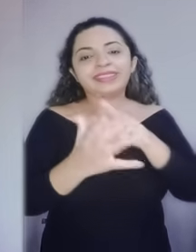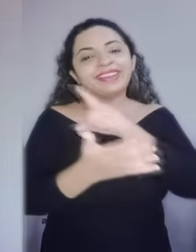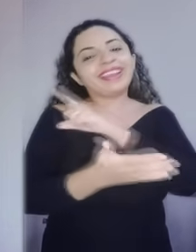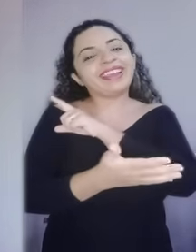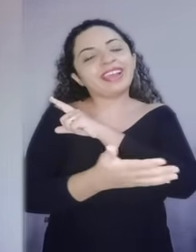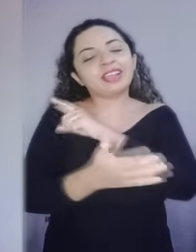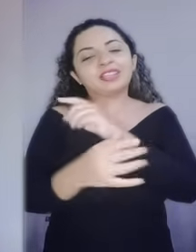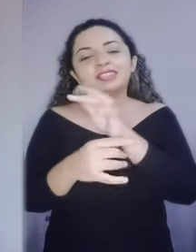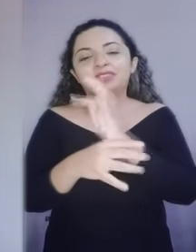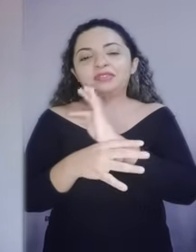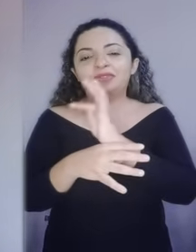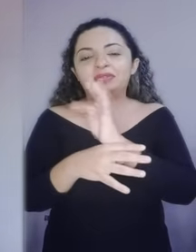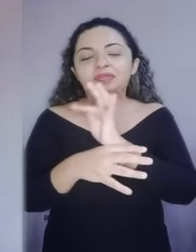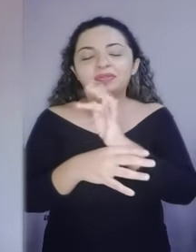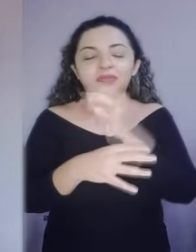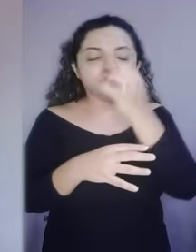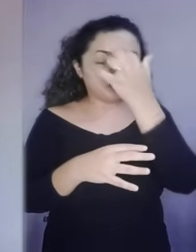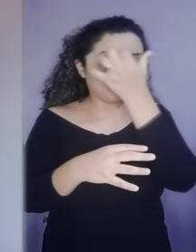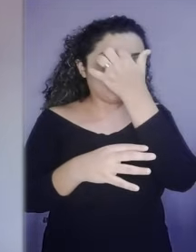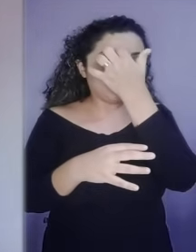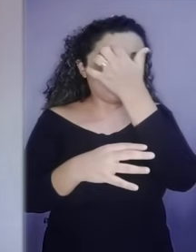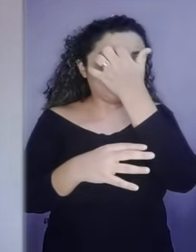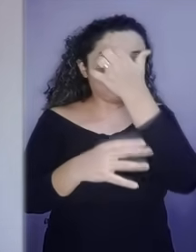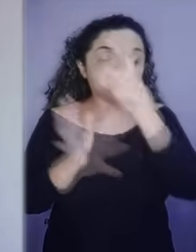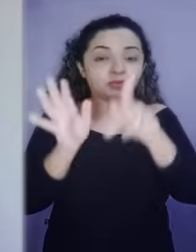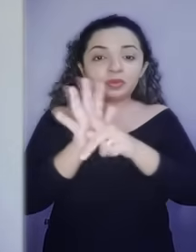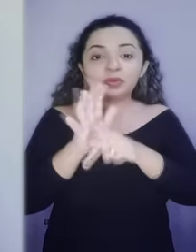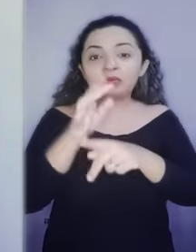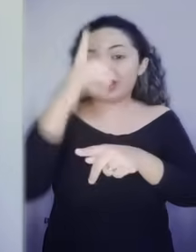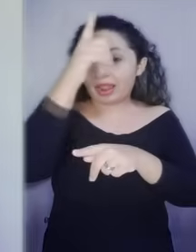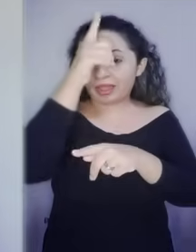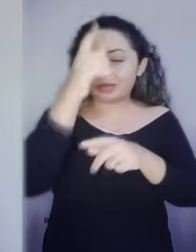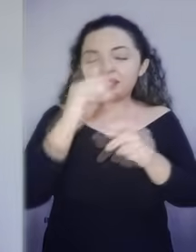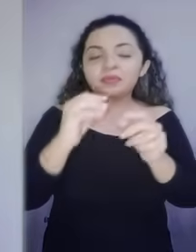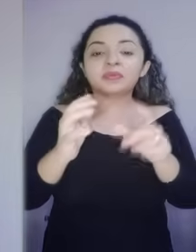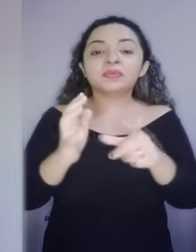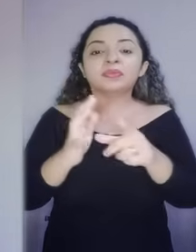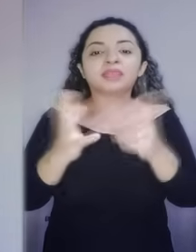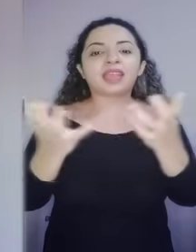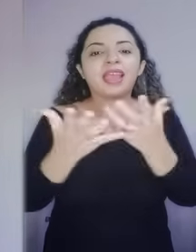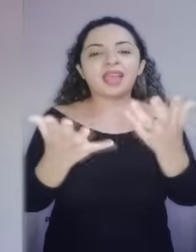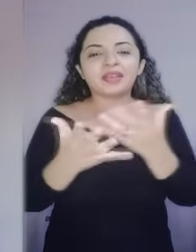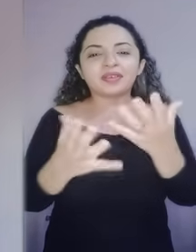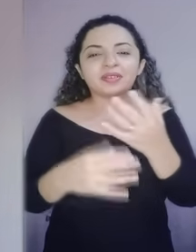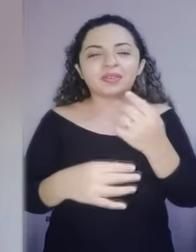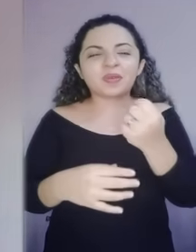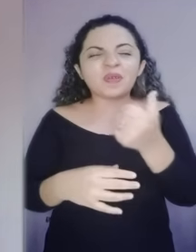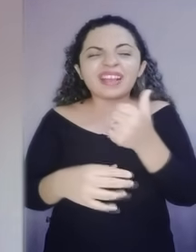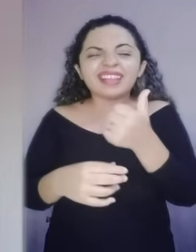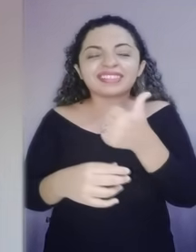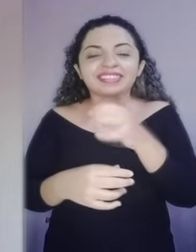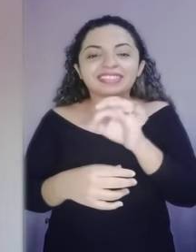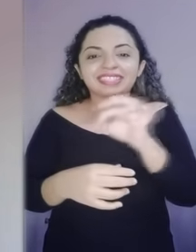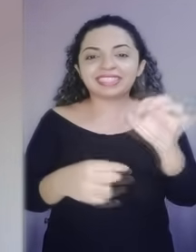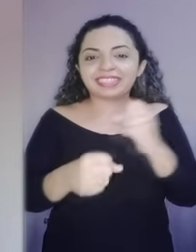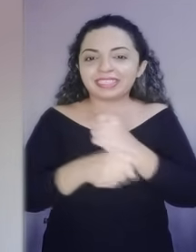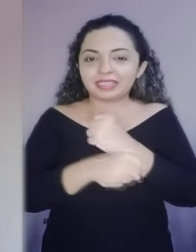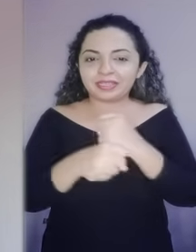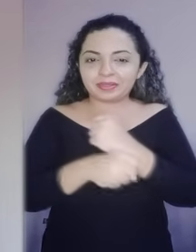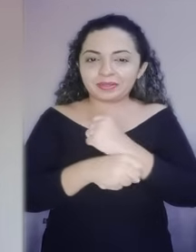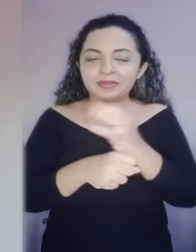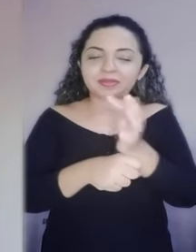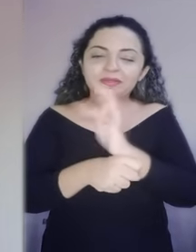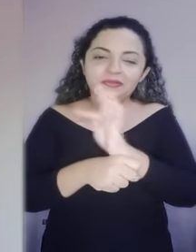Lang, um clássico do expressionismo alemão, um clássico do cinema, que agora está completando quase 100 anos esse filme. E assim,